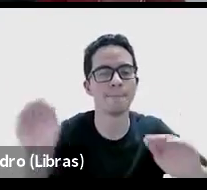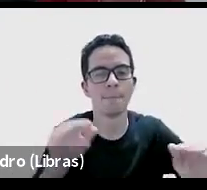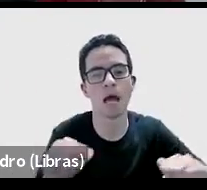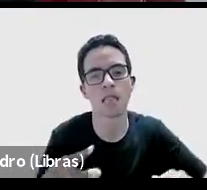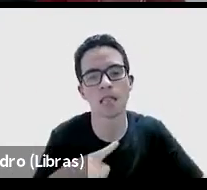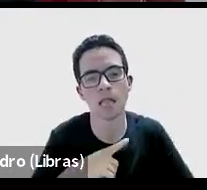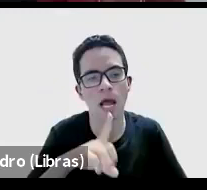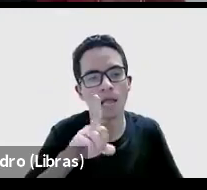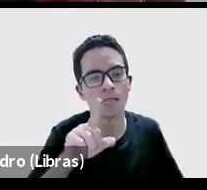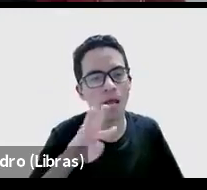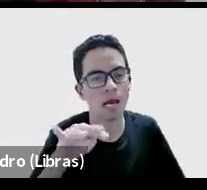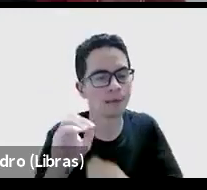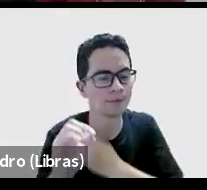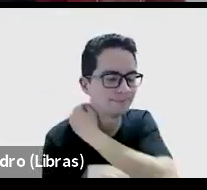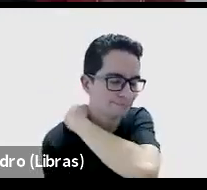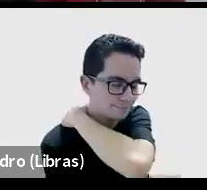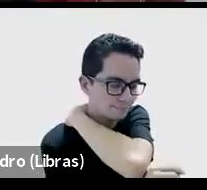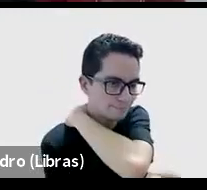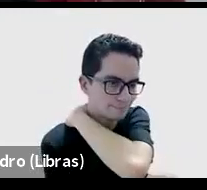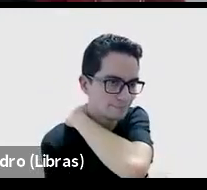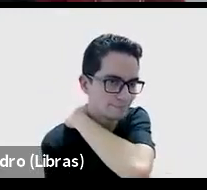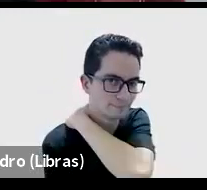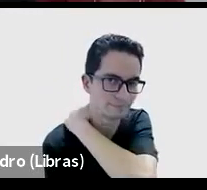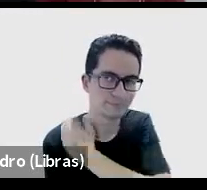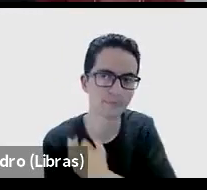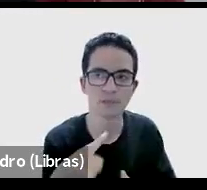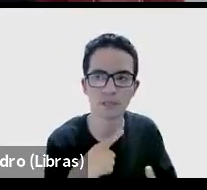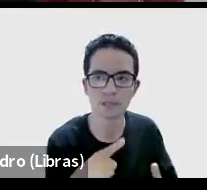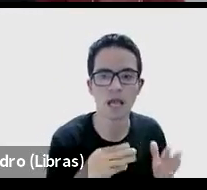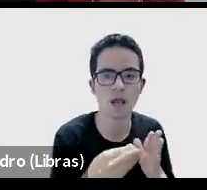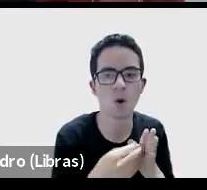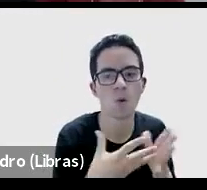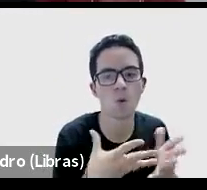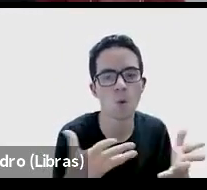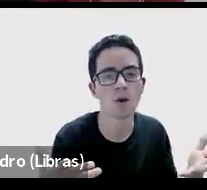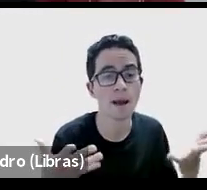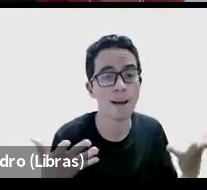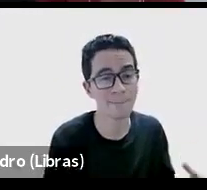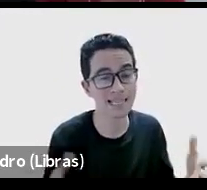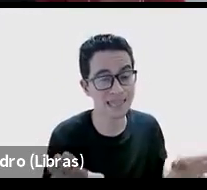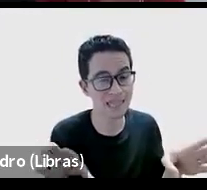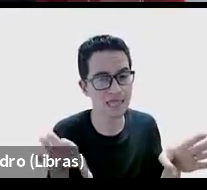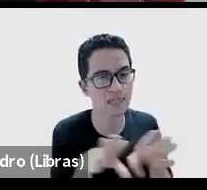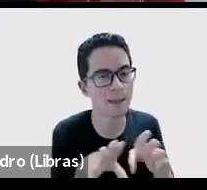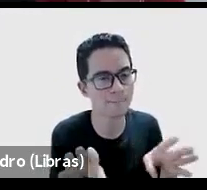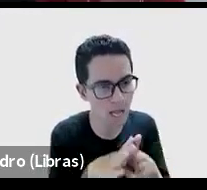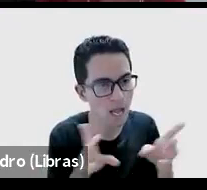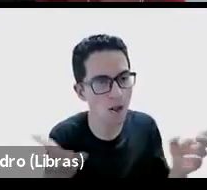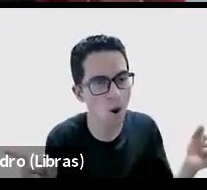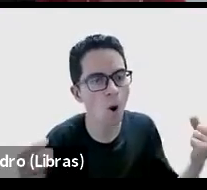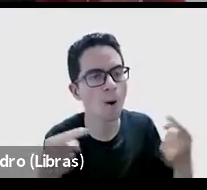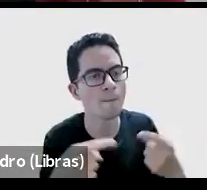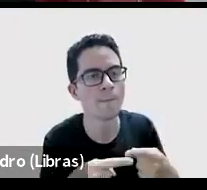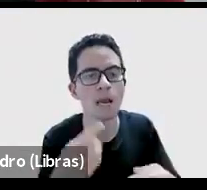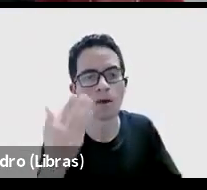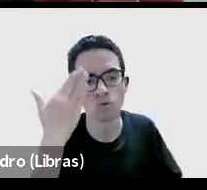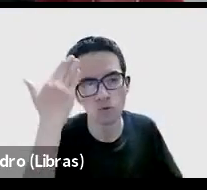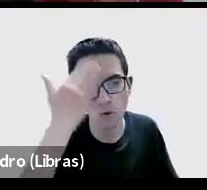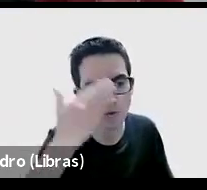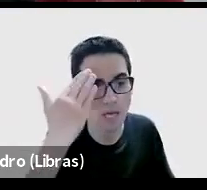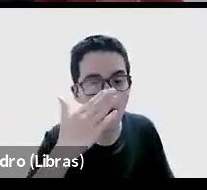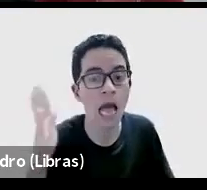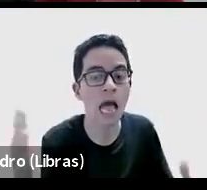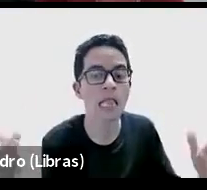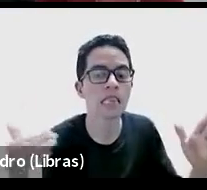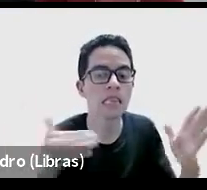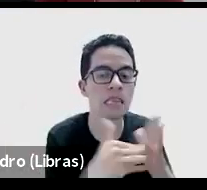decreto, eles publicaram agora um currículo, né? Mas ainda assim, né, a gente não vê isso chegar nas